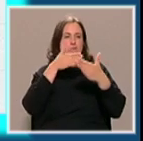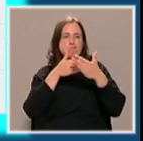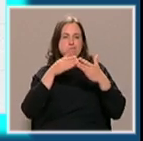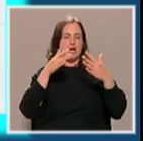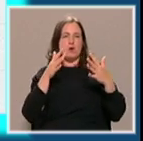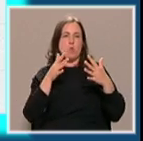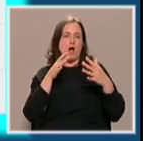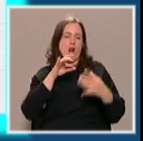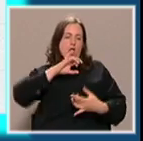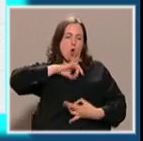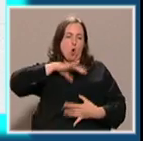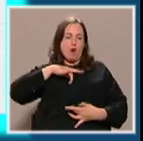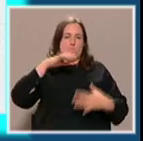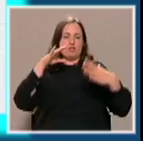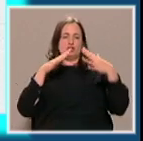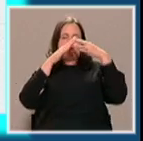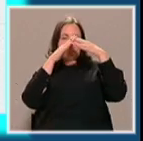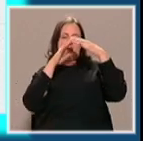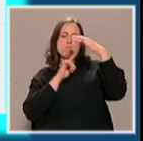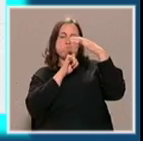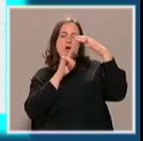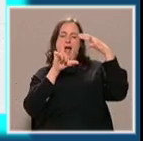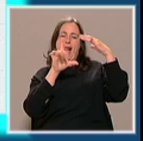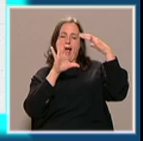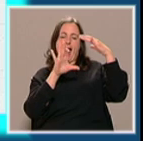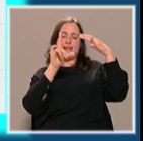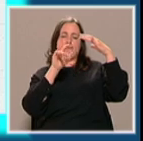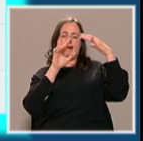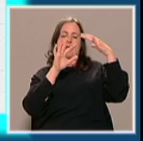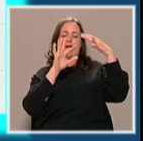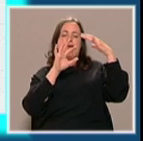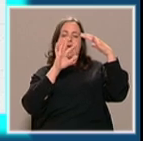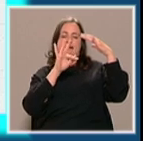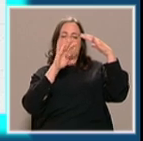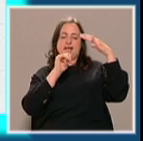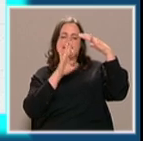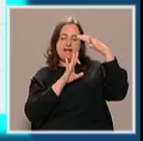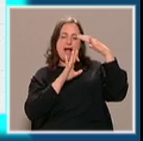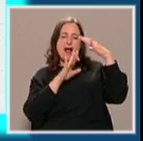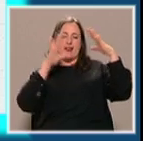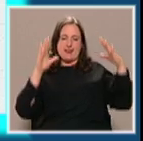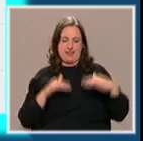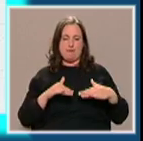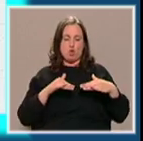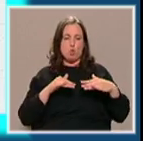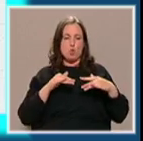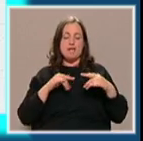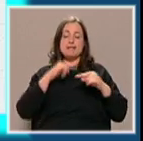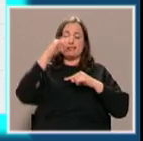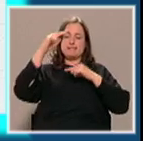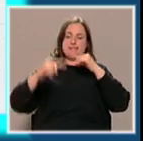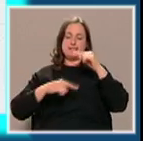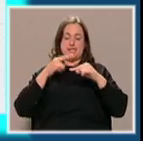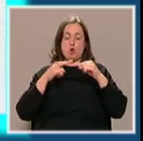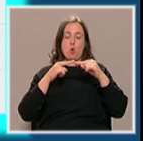ou seja, vai diminuir a secreção de LH e FSH, que vai depois atuar ao nível do ciclo ovárico,